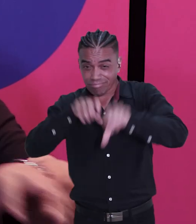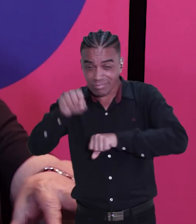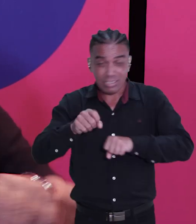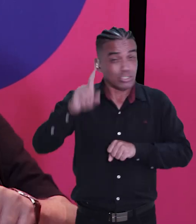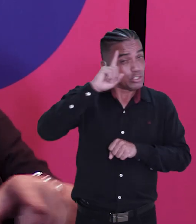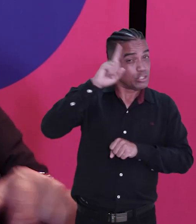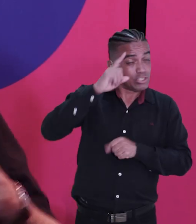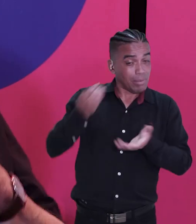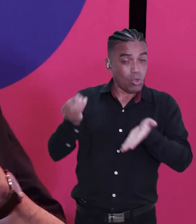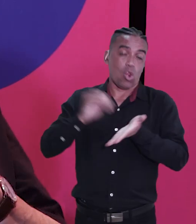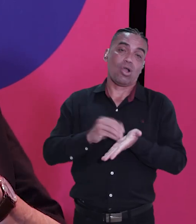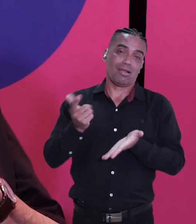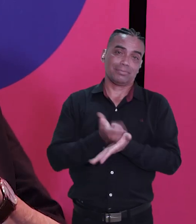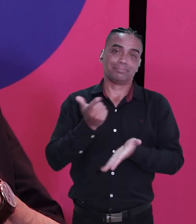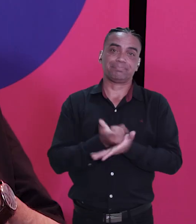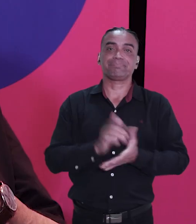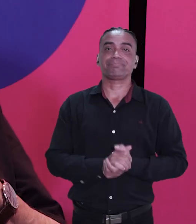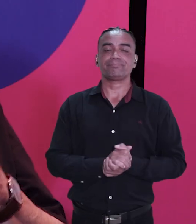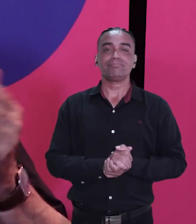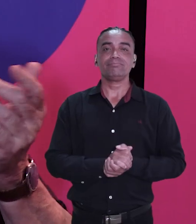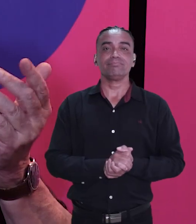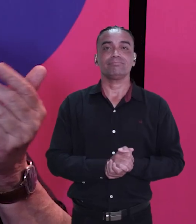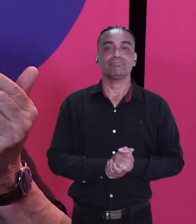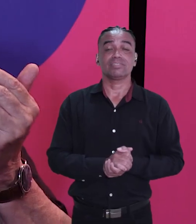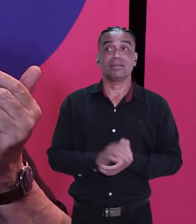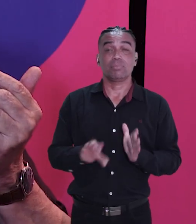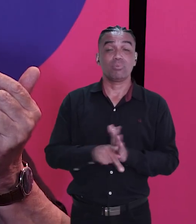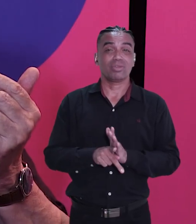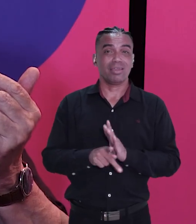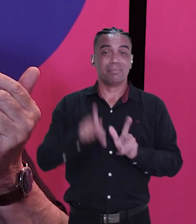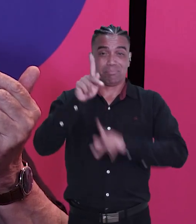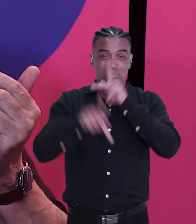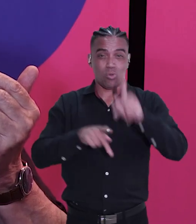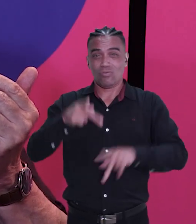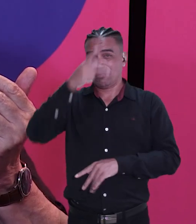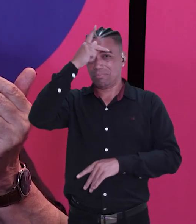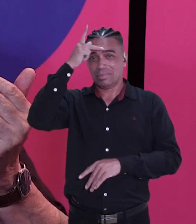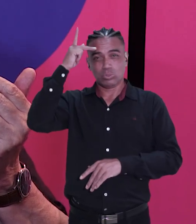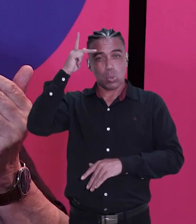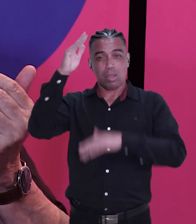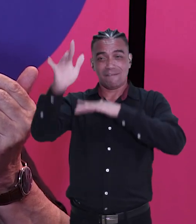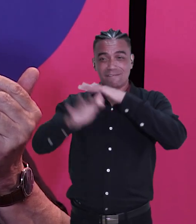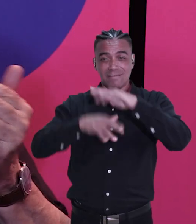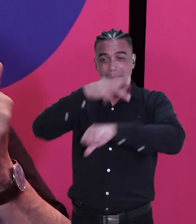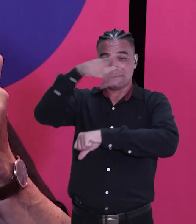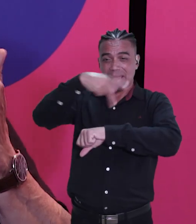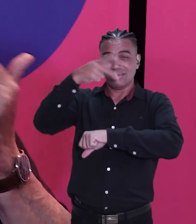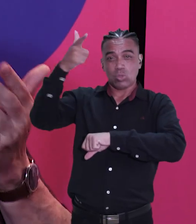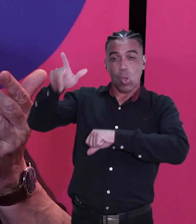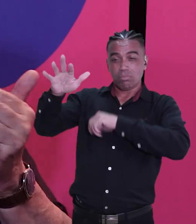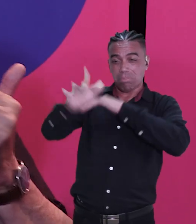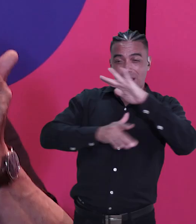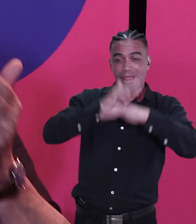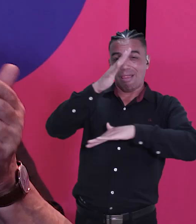do dia a dia para compor um livro desse. Com relação à coisa dos imigrantes,